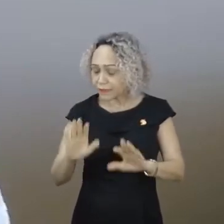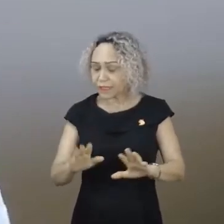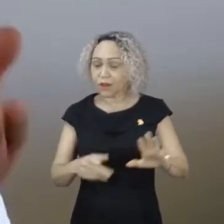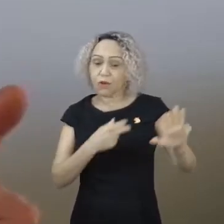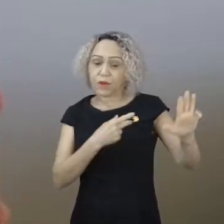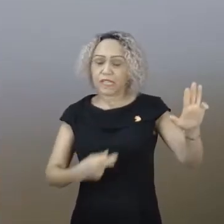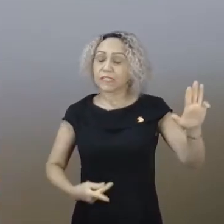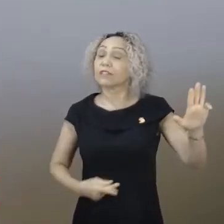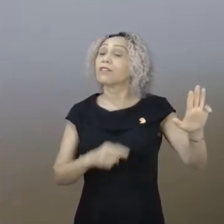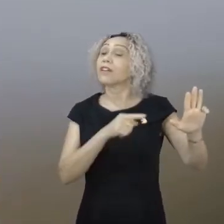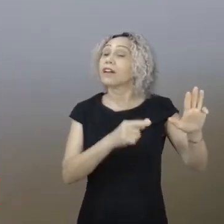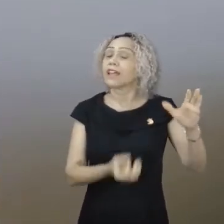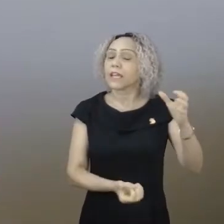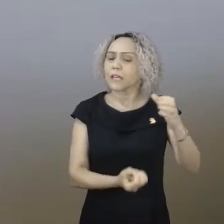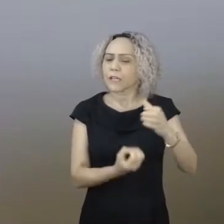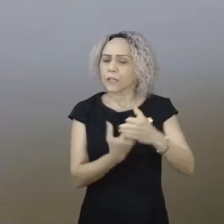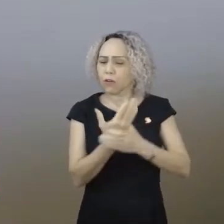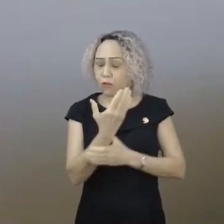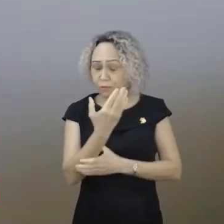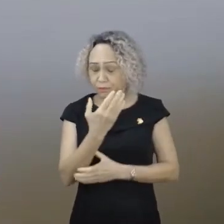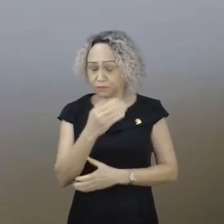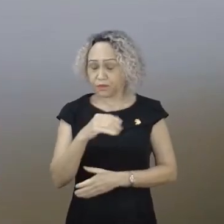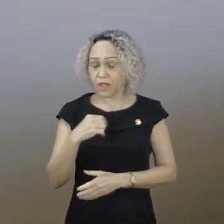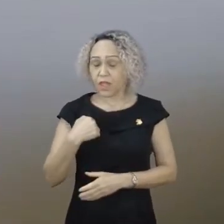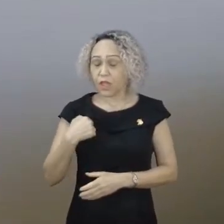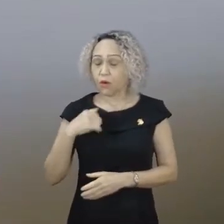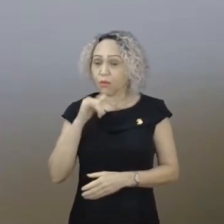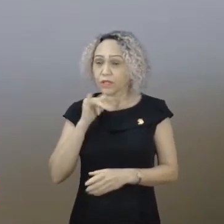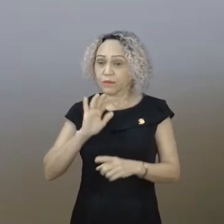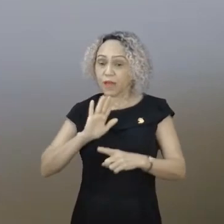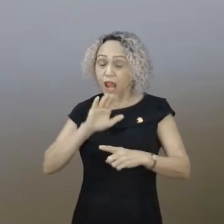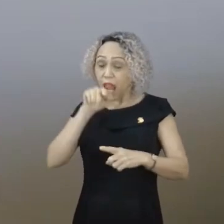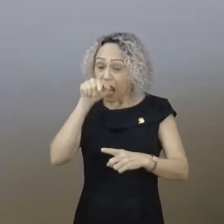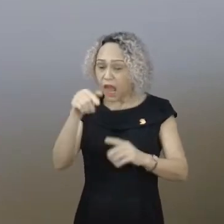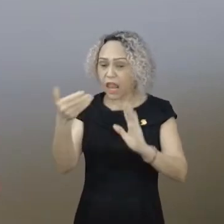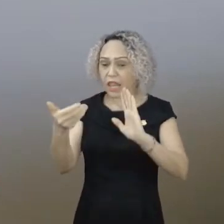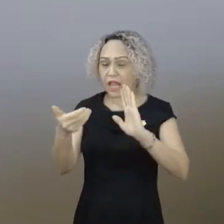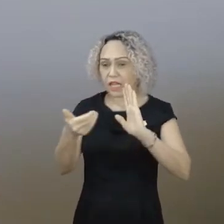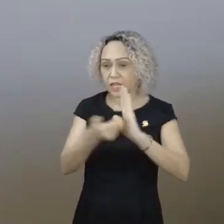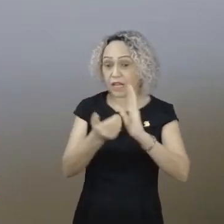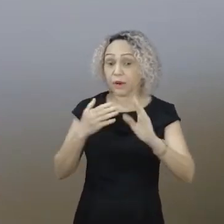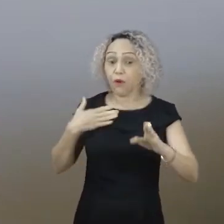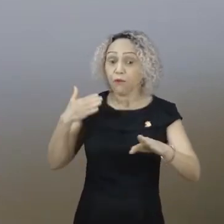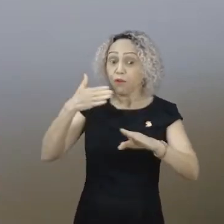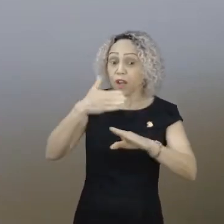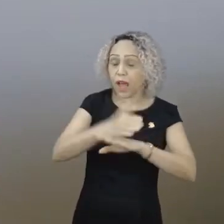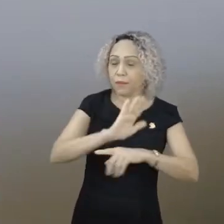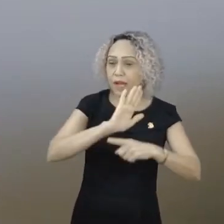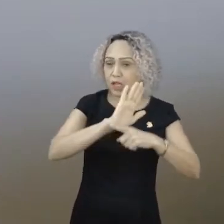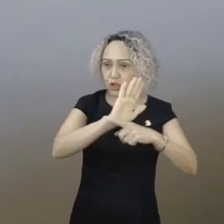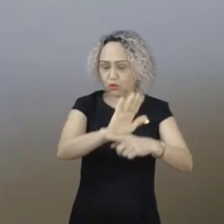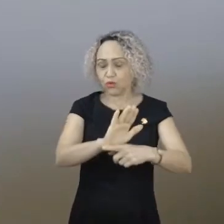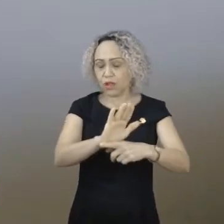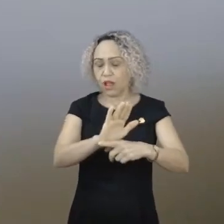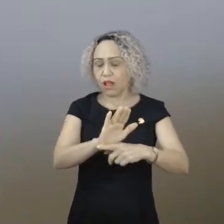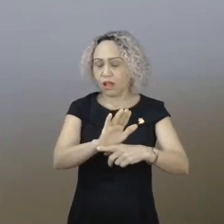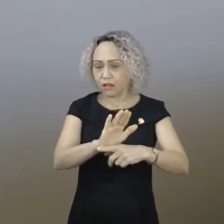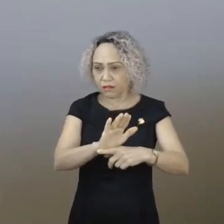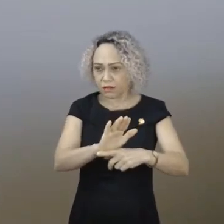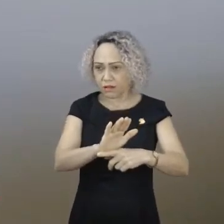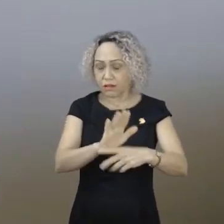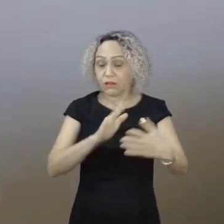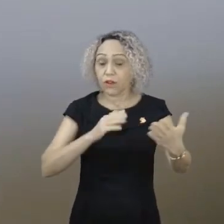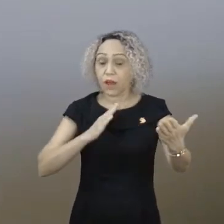Fui até a Câmara ajudar na formulação e na aprovação quando foi encaminhado